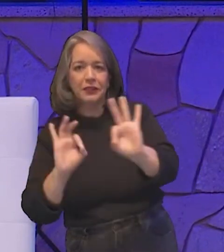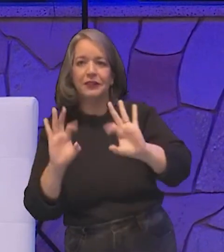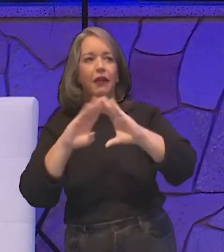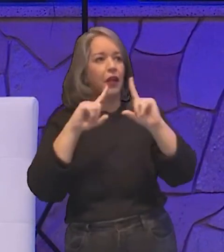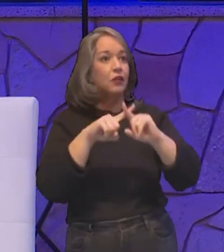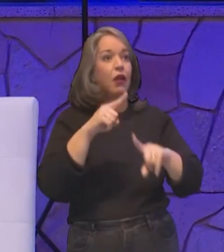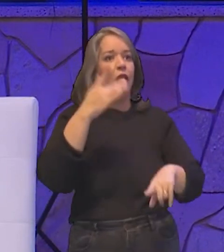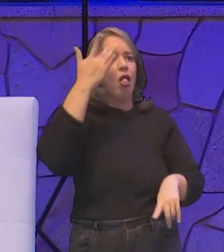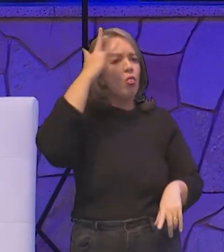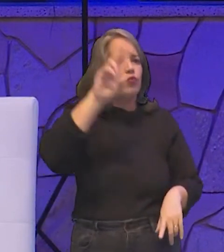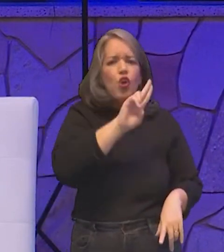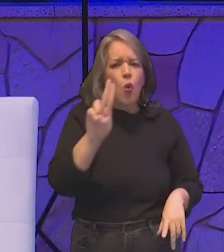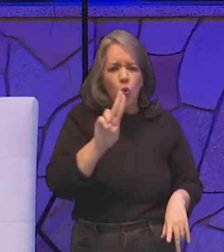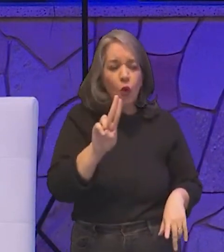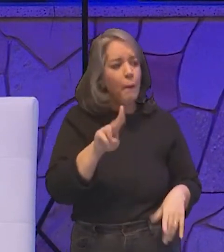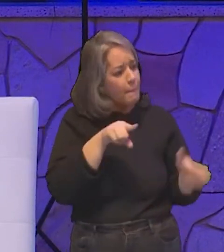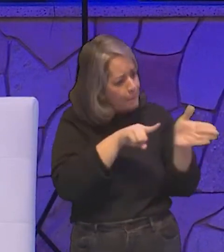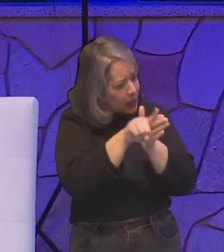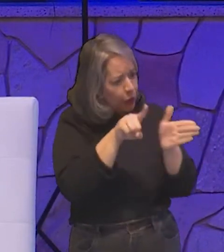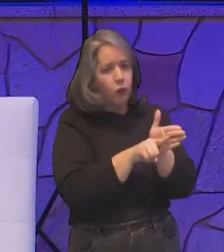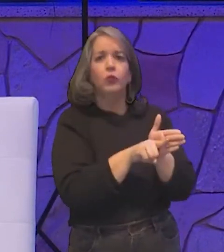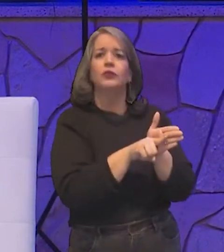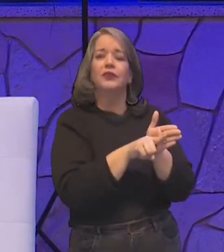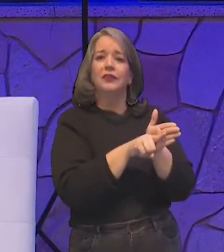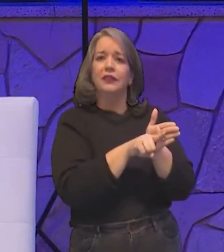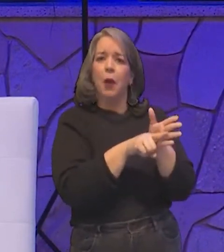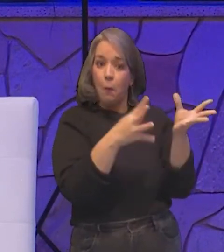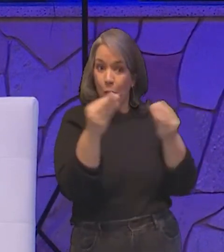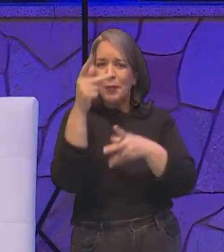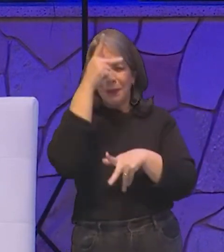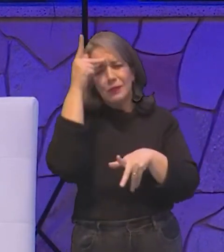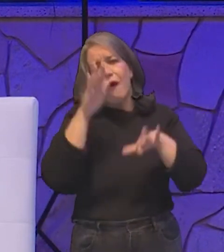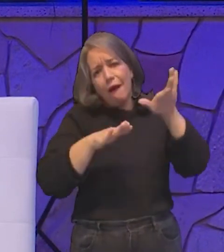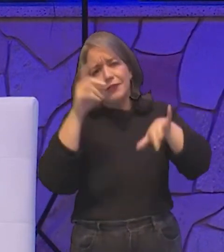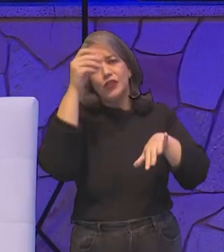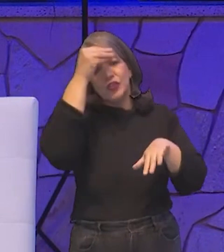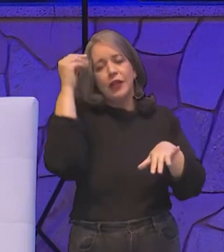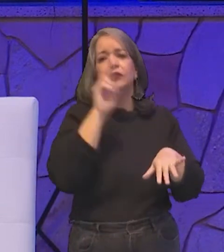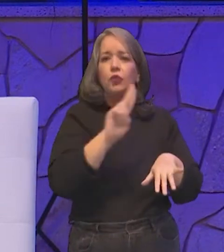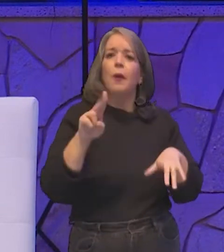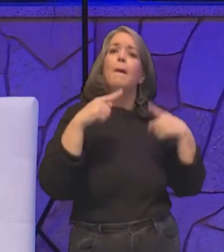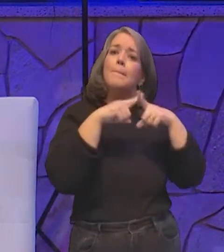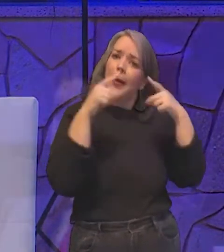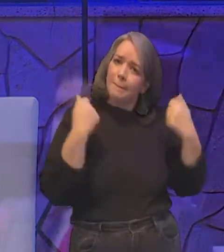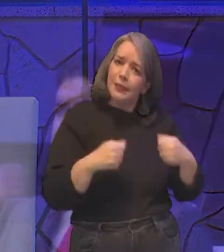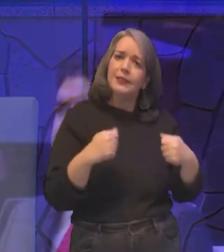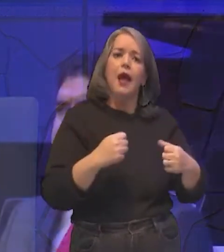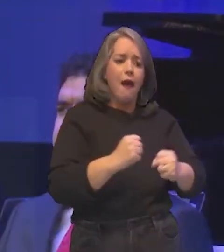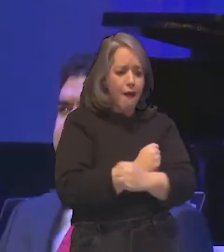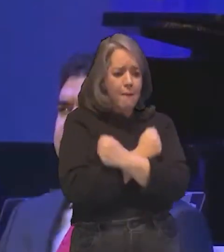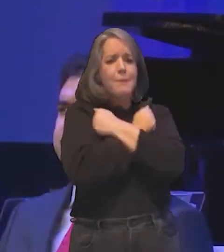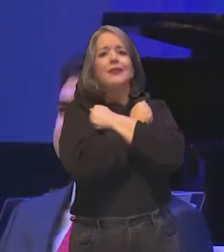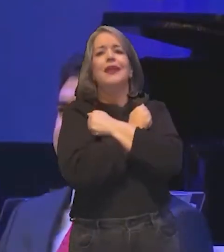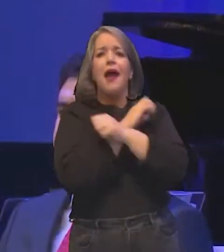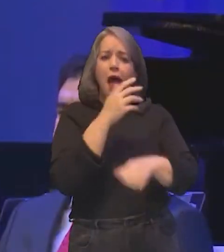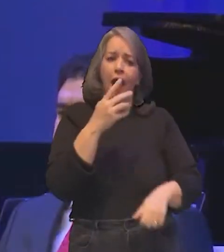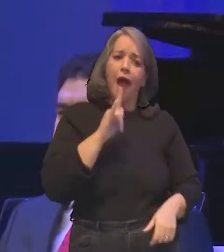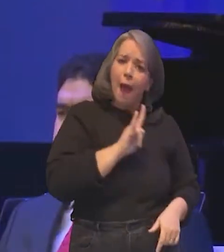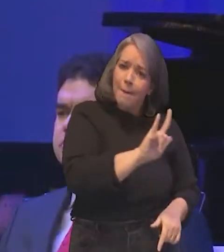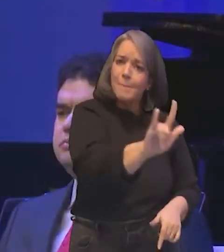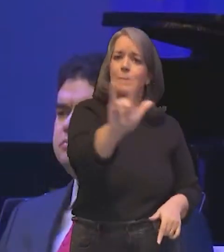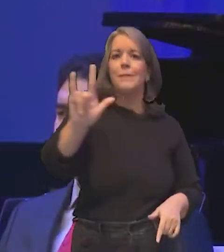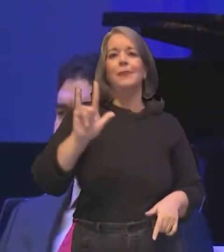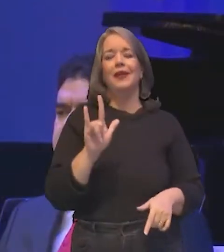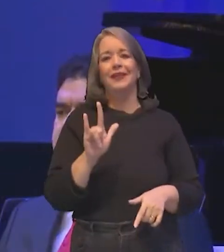dele. Eu também esqueço várias vezes, mas que a gente possa abraçar as pessoas que nós temos